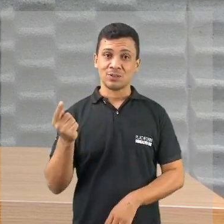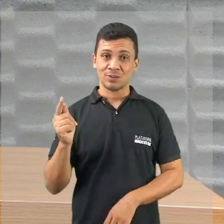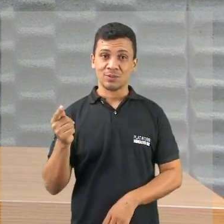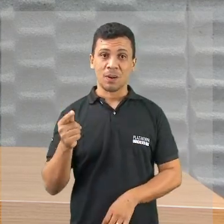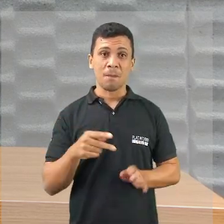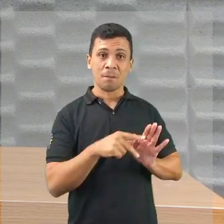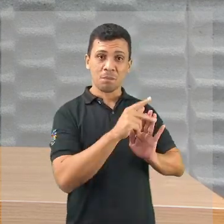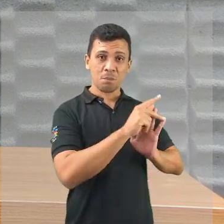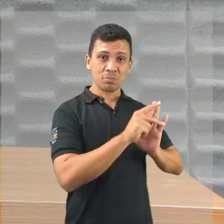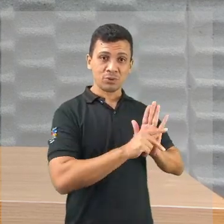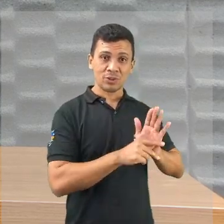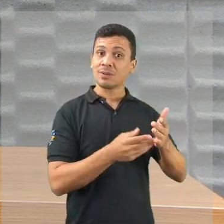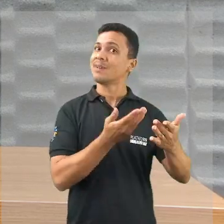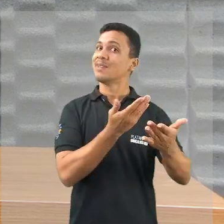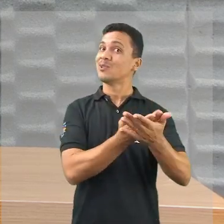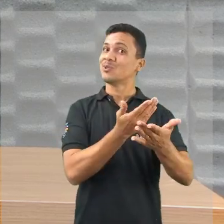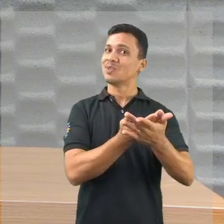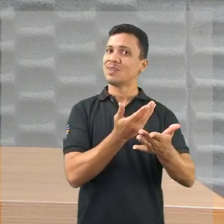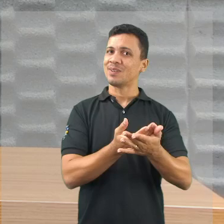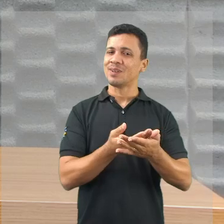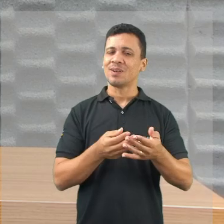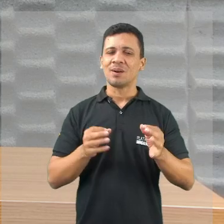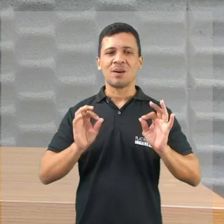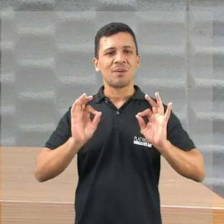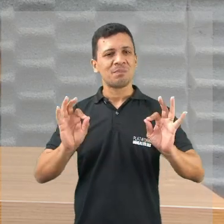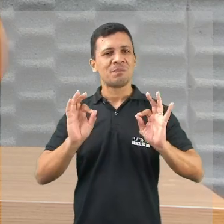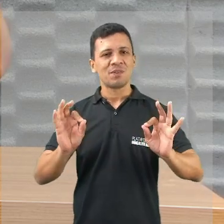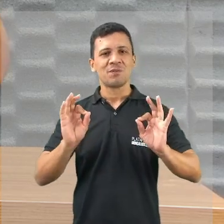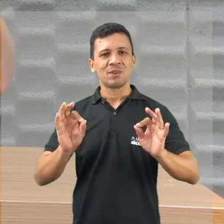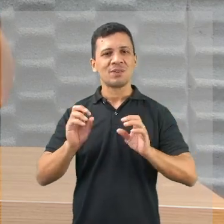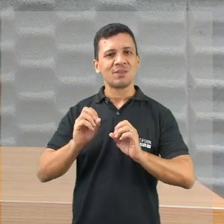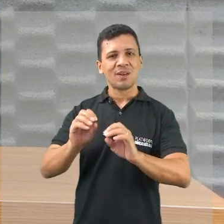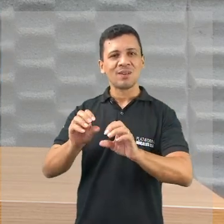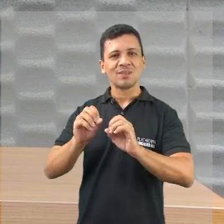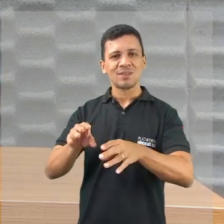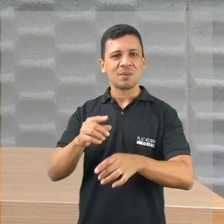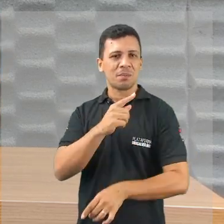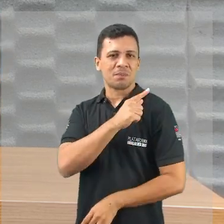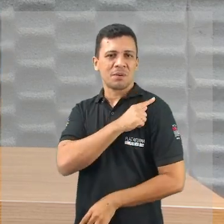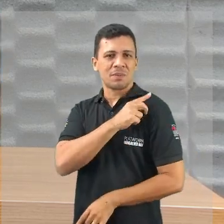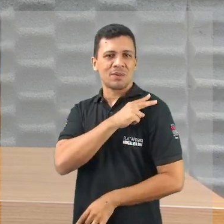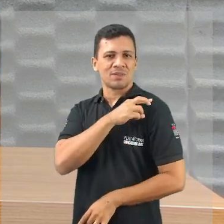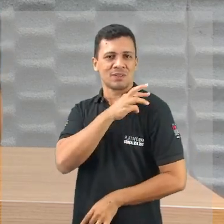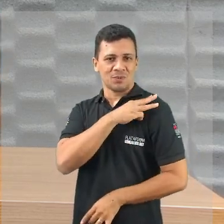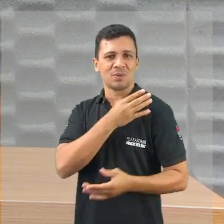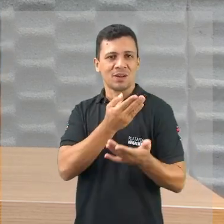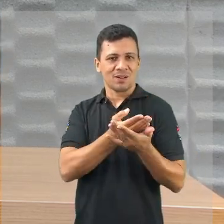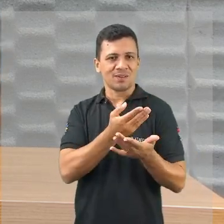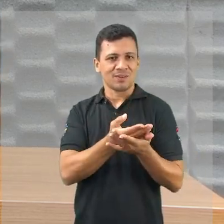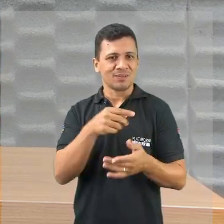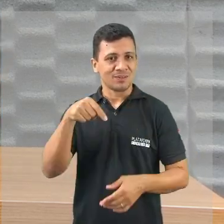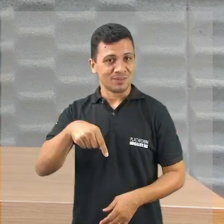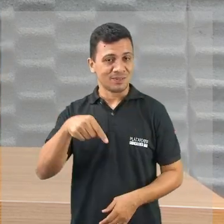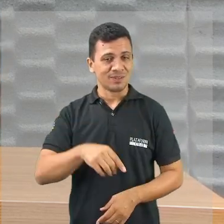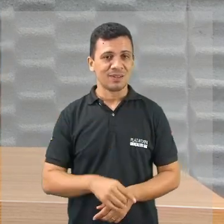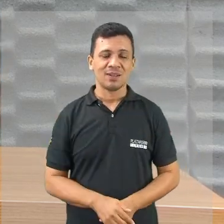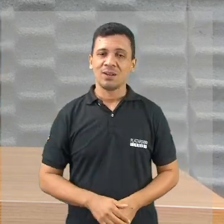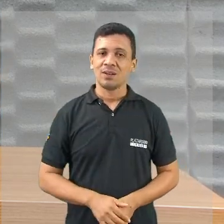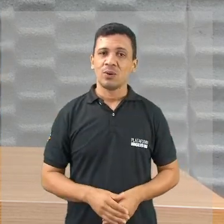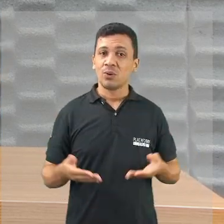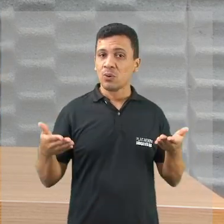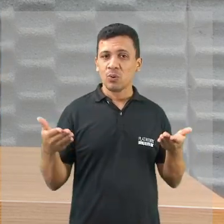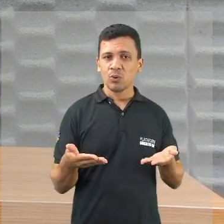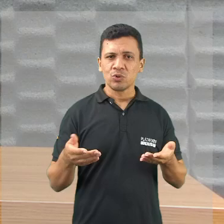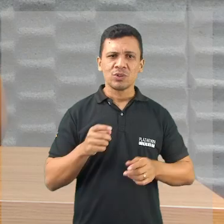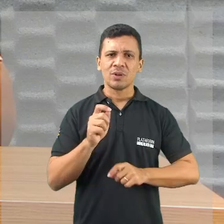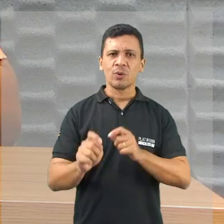aí, só aula show aí sobre o ensino médio, né? Aulas de primeira, segunda e terceira série. E nós estamos aqui, essas aulas desse